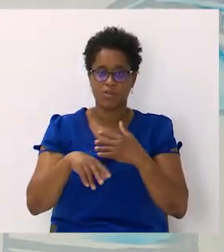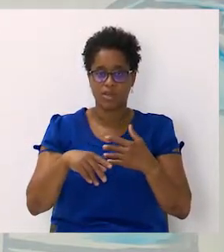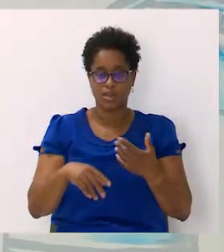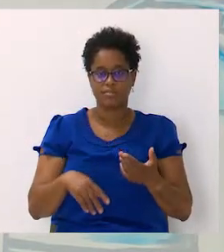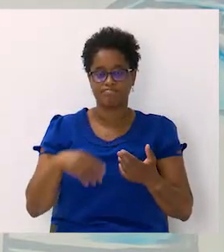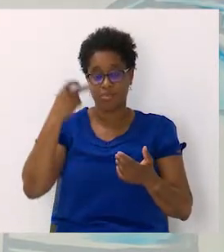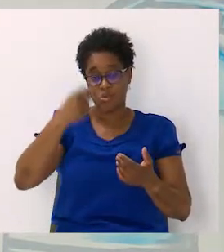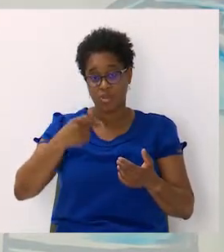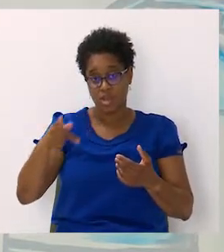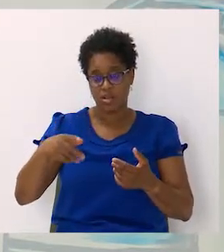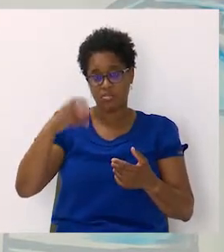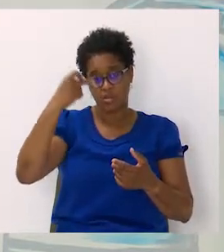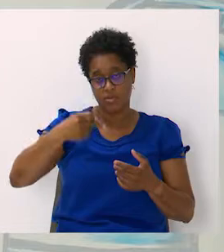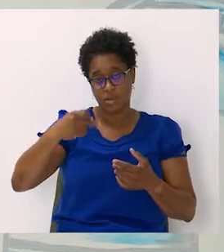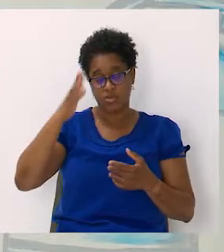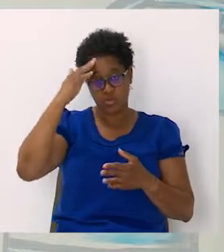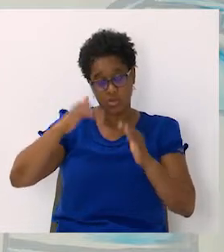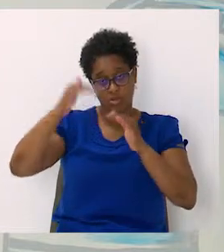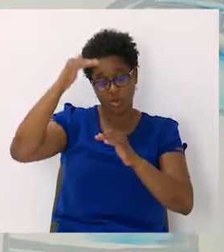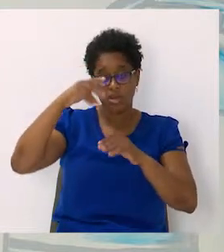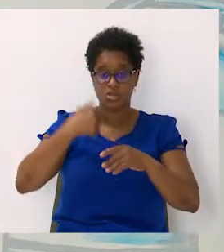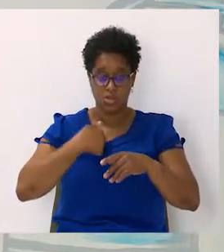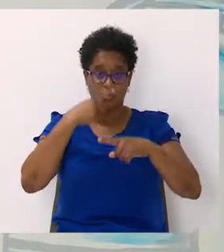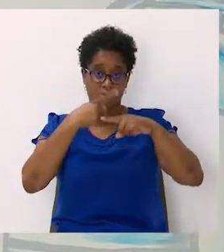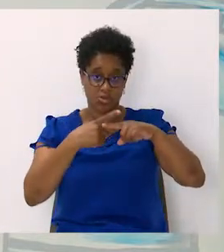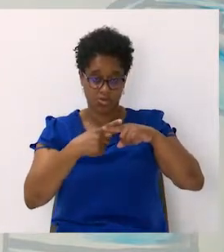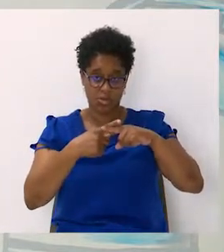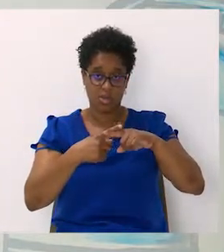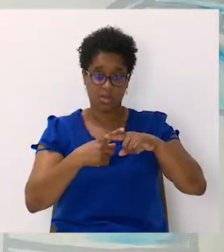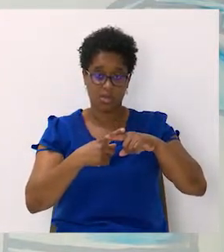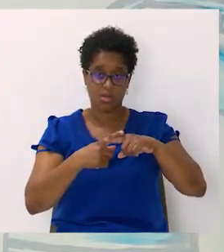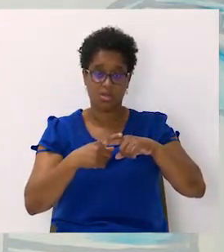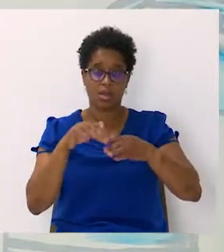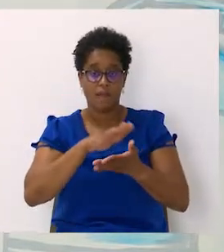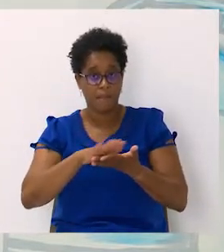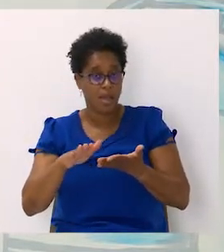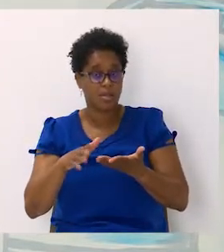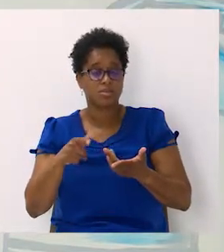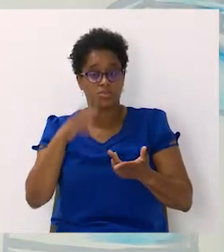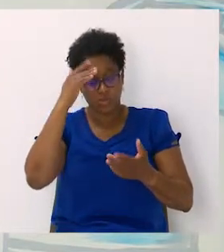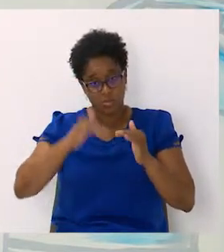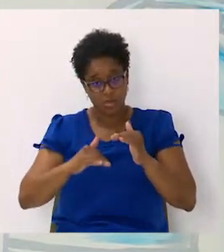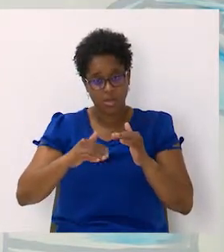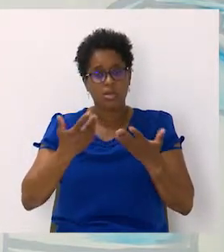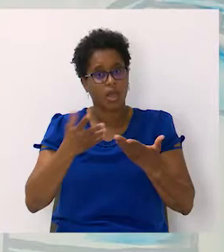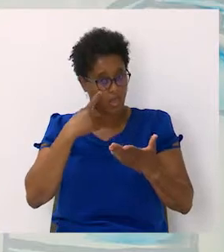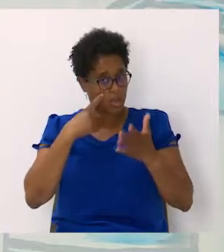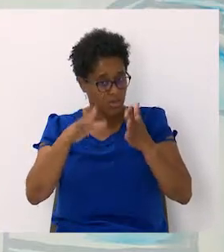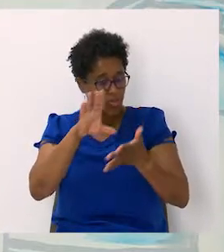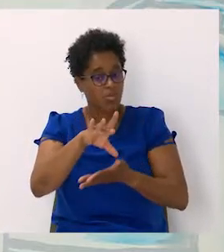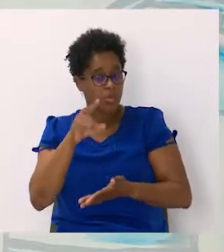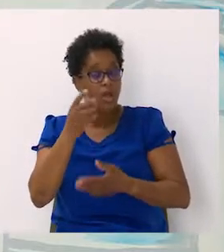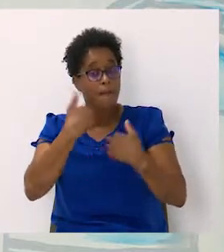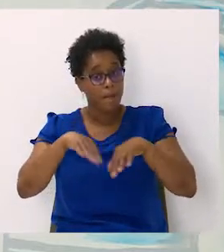manter expoente e vou multiplicar as bases. Atenção, por opção. Mas vocês poderão perfeitamente